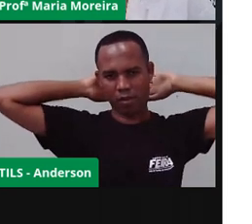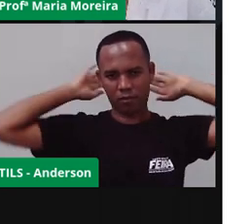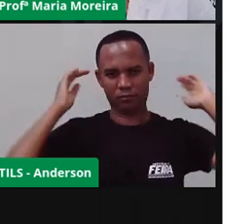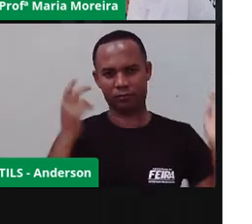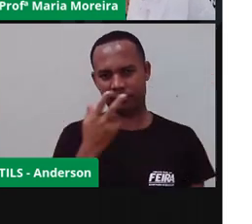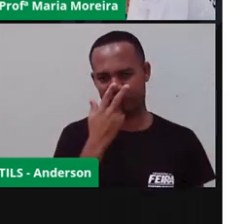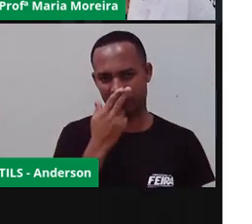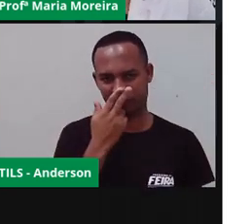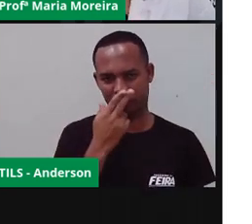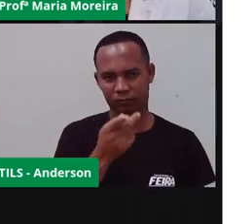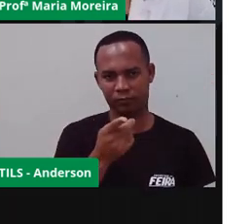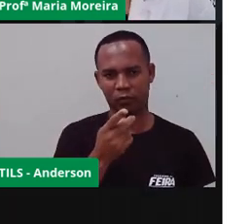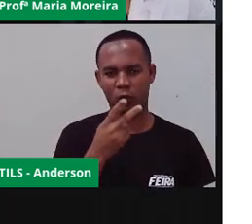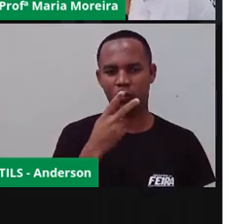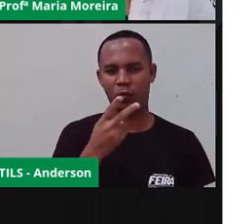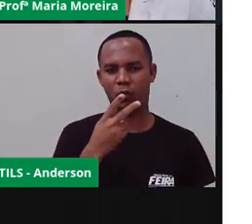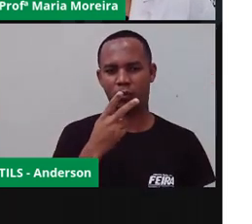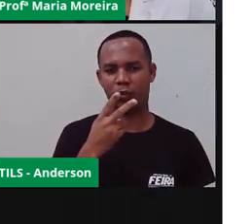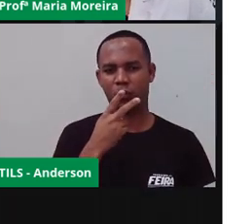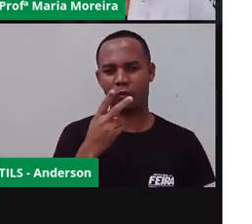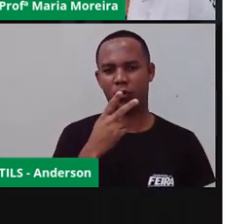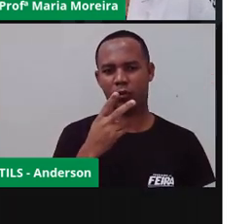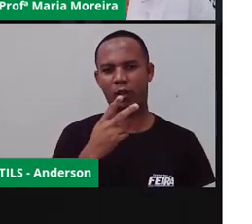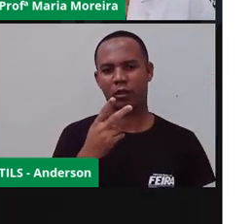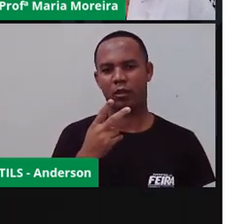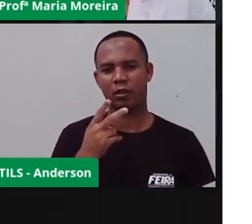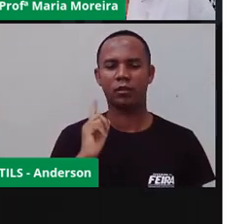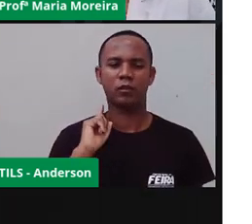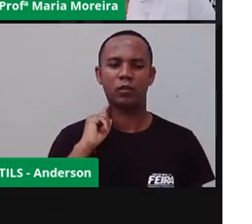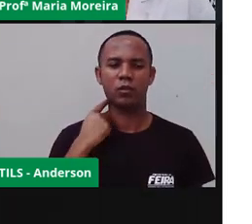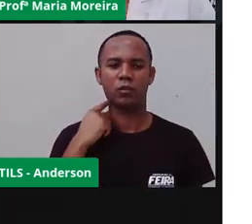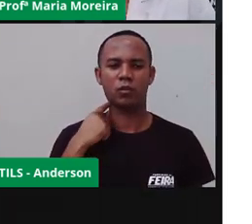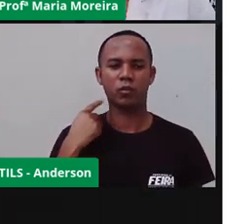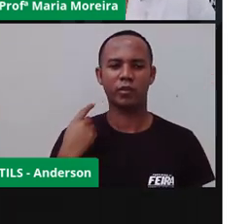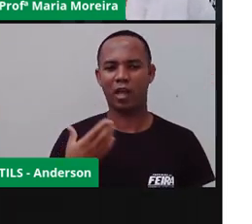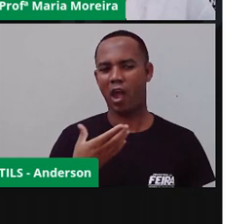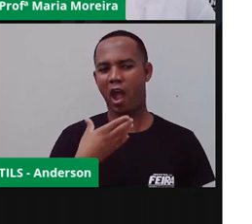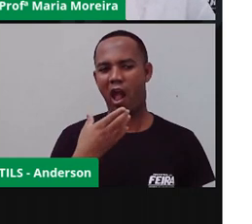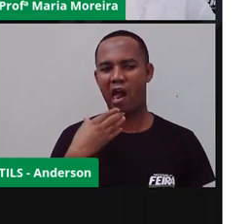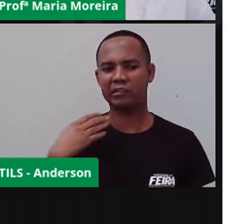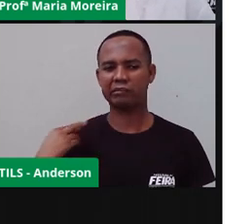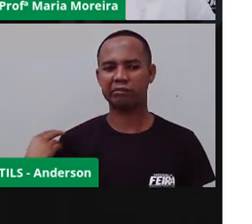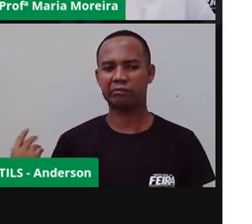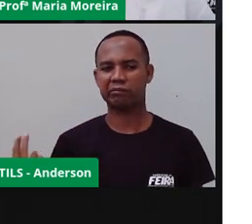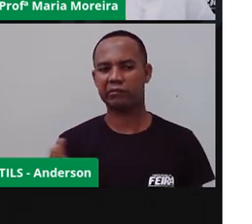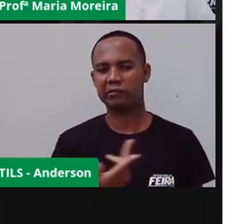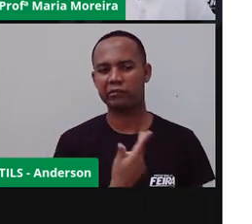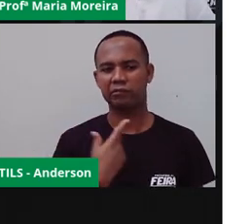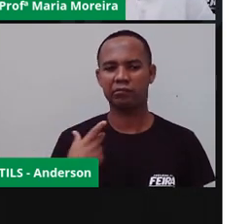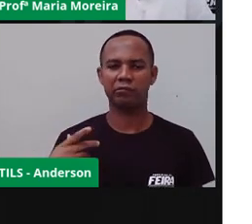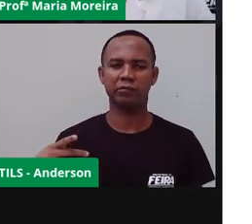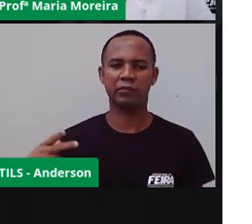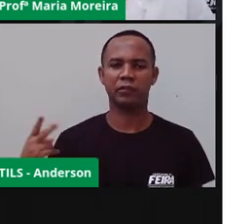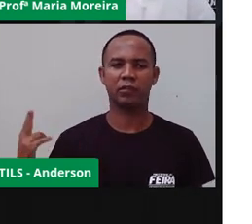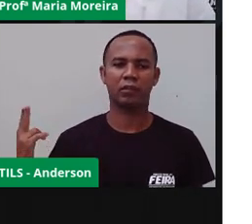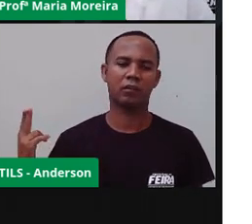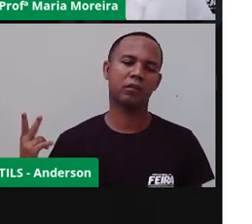Janeiro, com pontas de cigarro, garrafa, lata de refrigerante, casca de melancia, caixa com comida e giz,